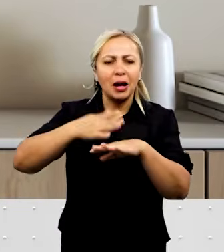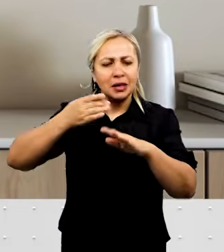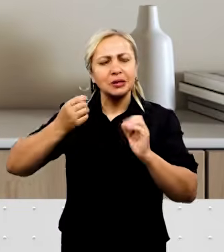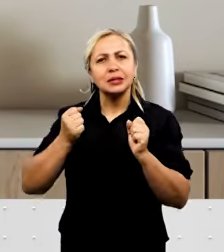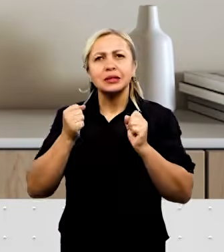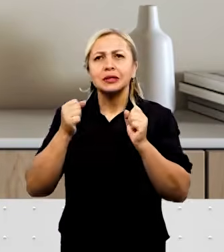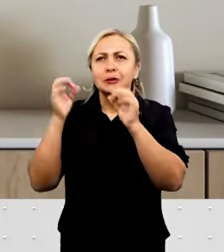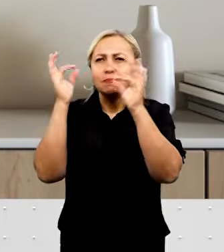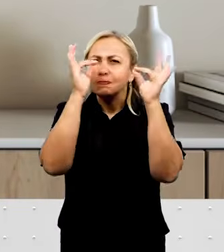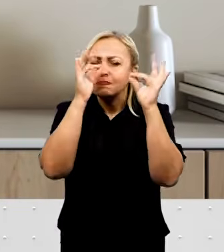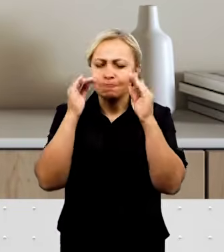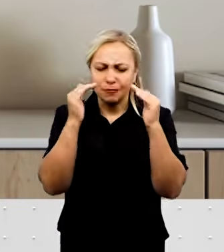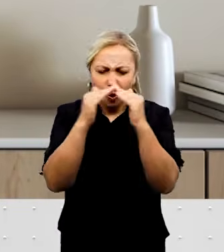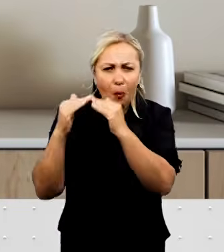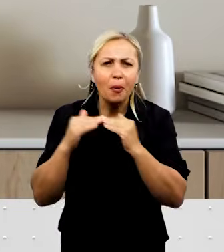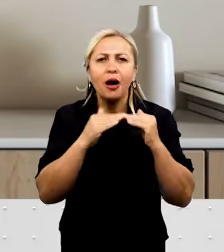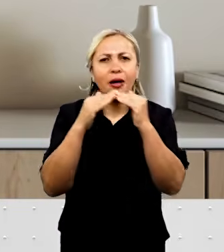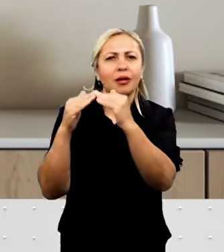mais